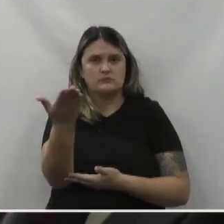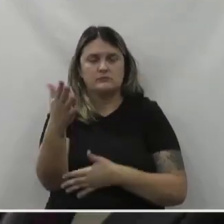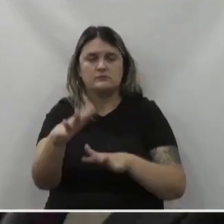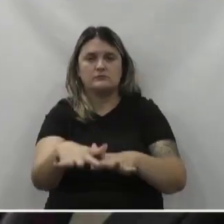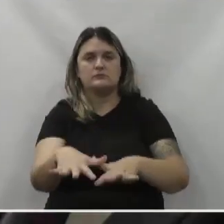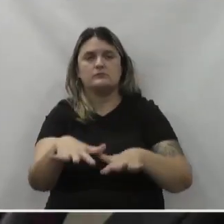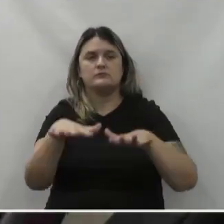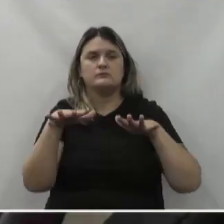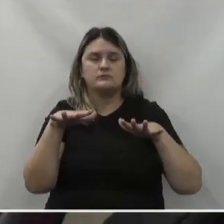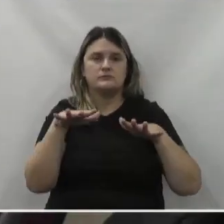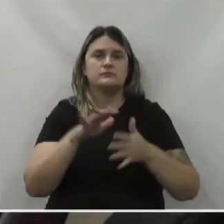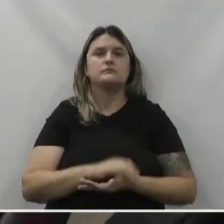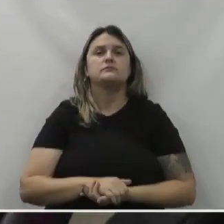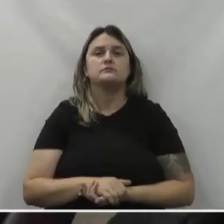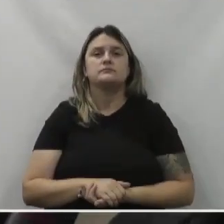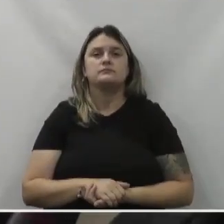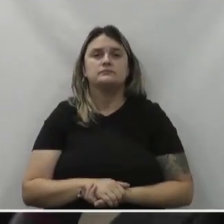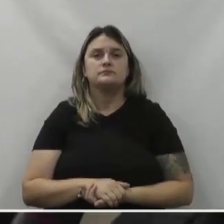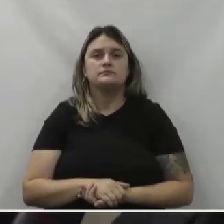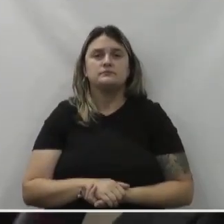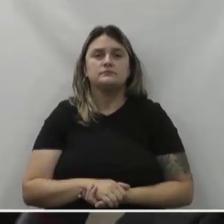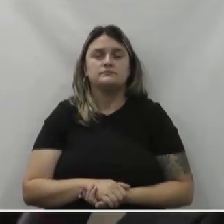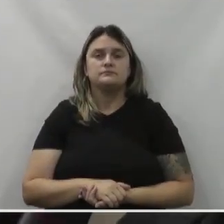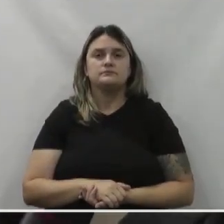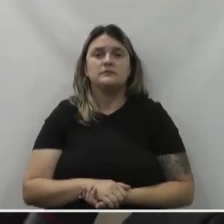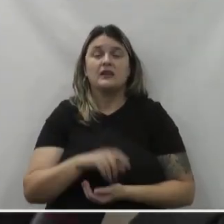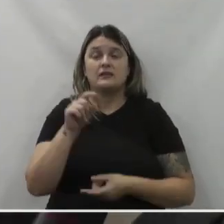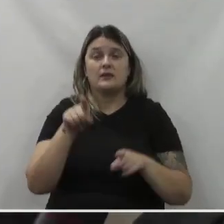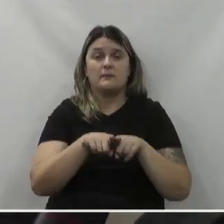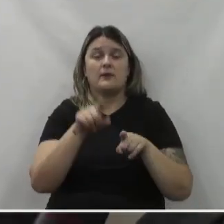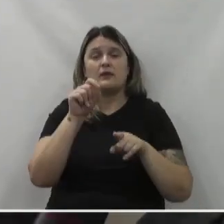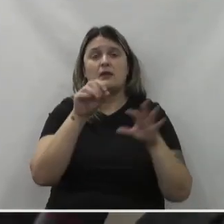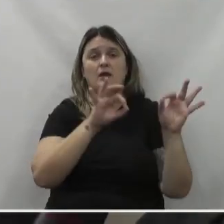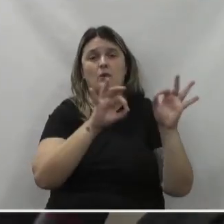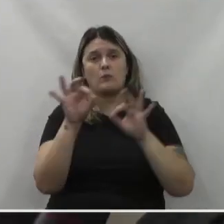colegas vereadores, público aqui presente e quem nos assiste